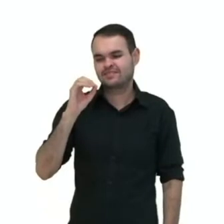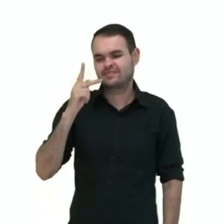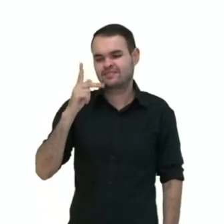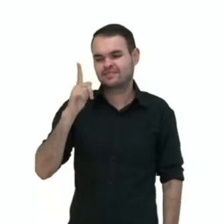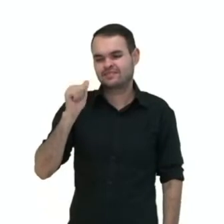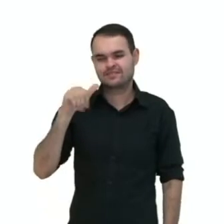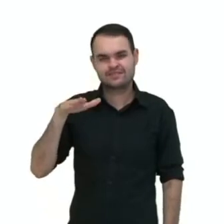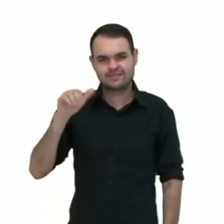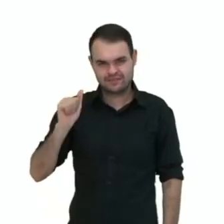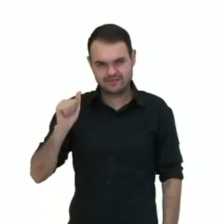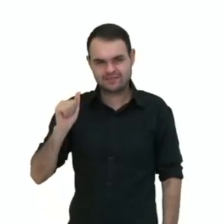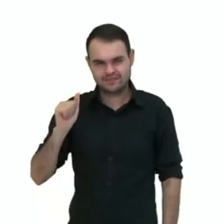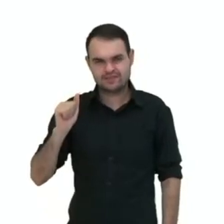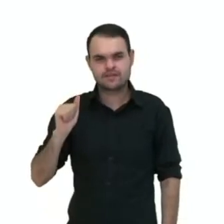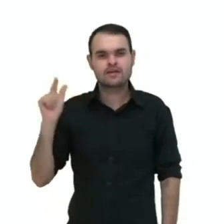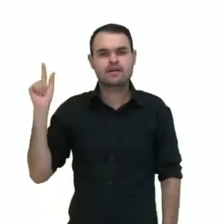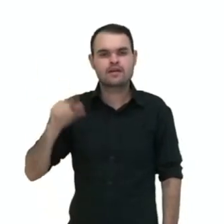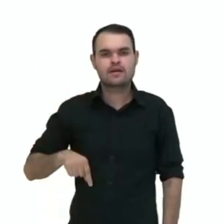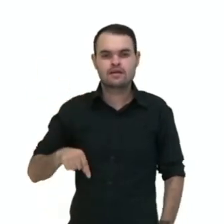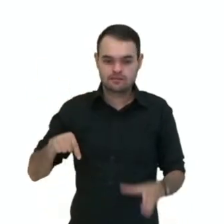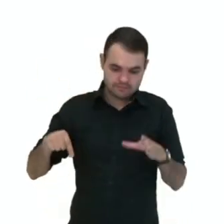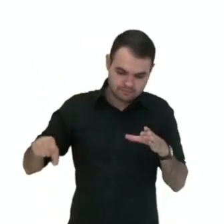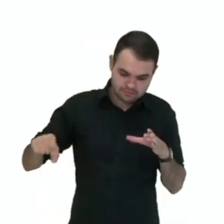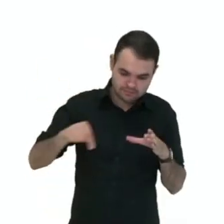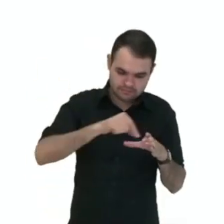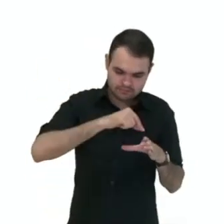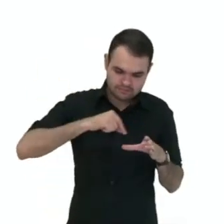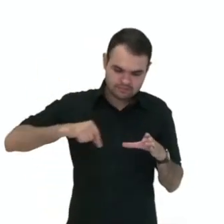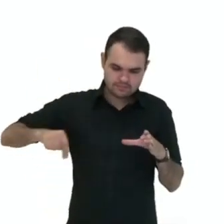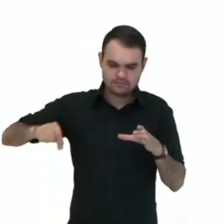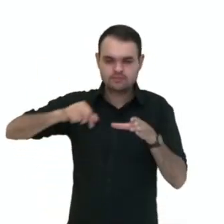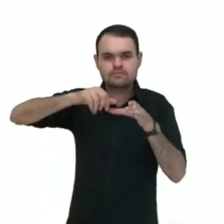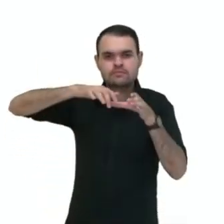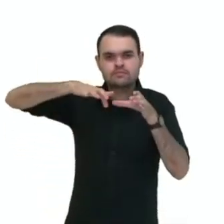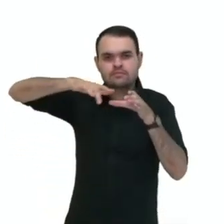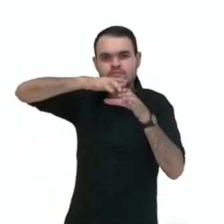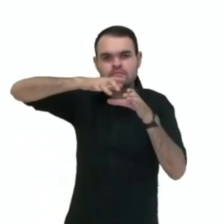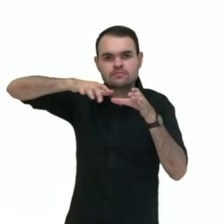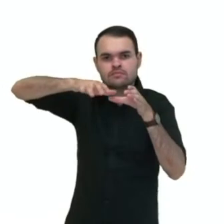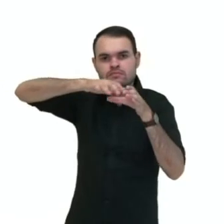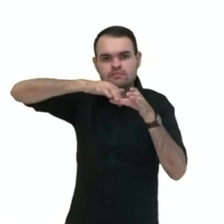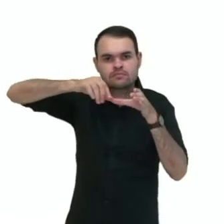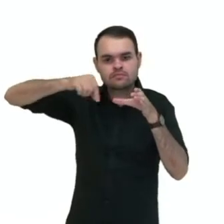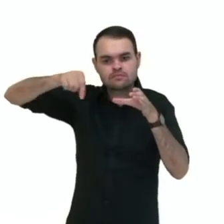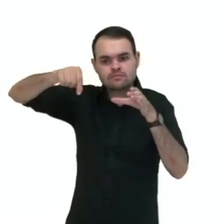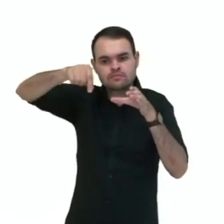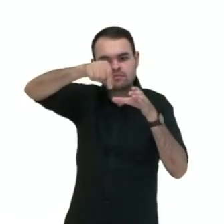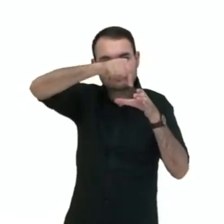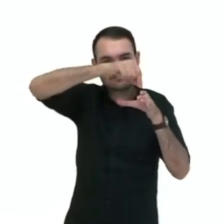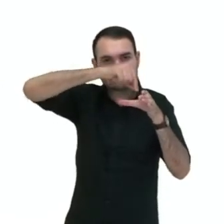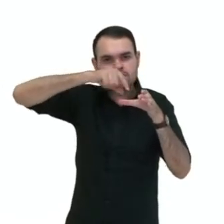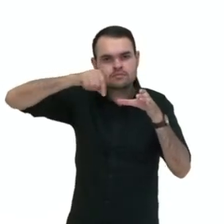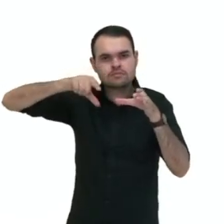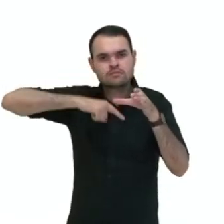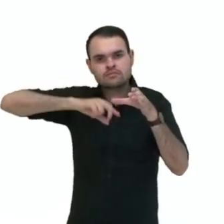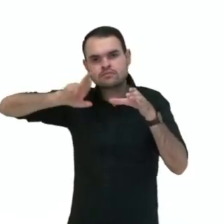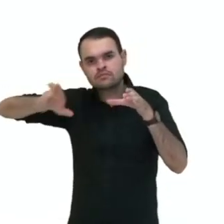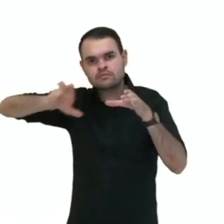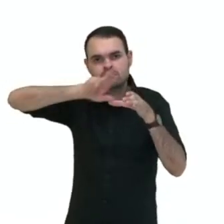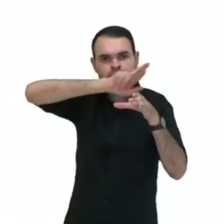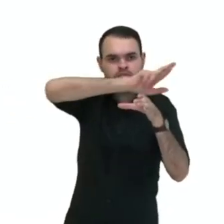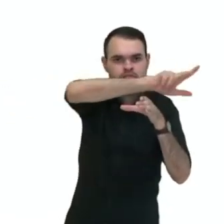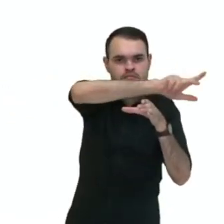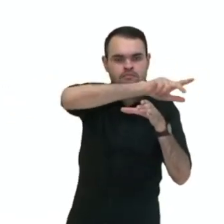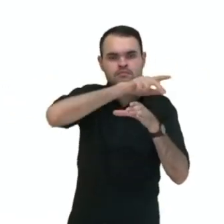né? Então, essas organelas são elas que permitem a diferenciação da célula